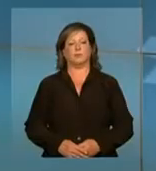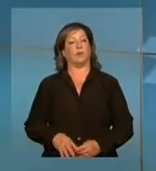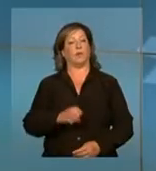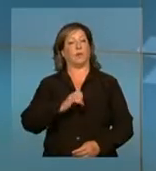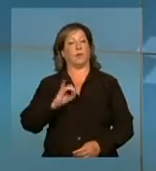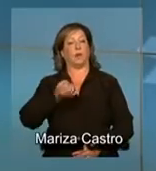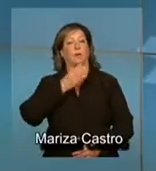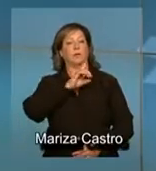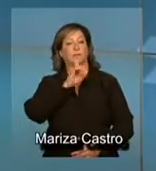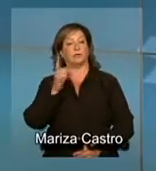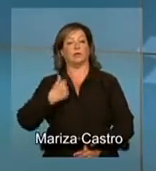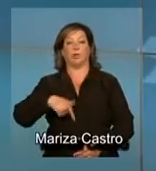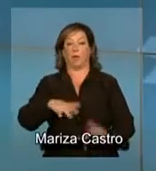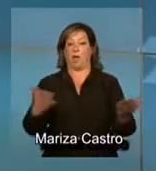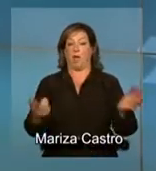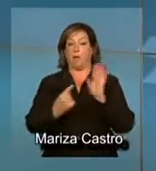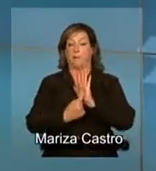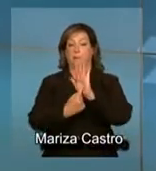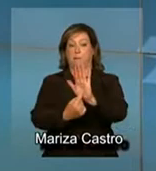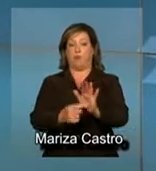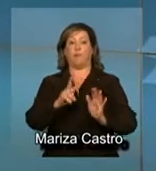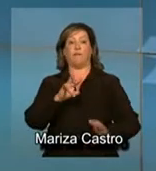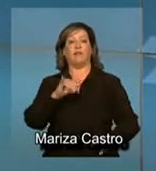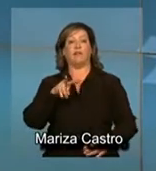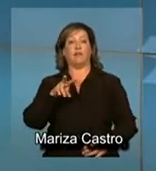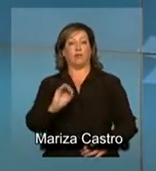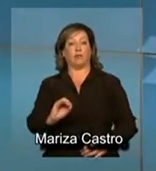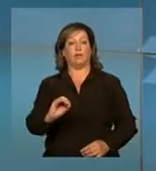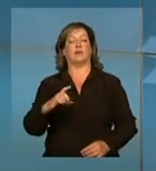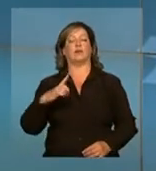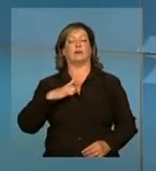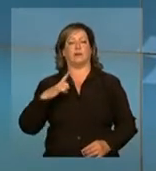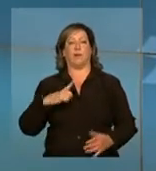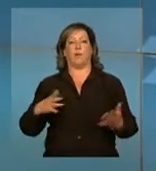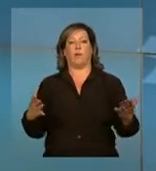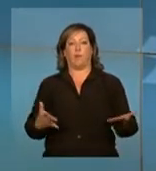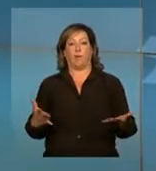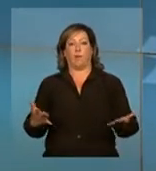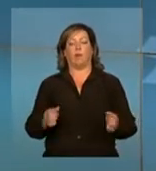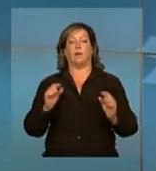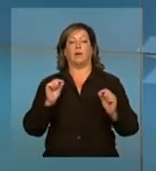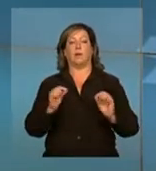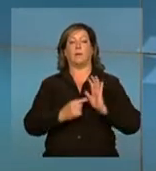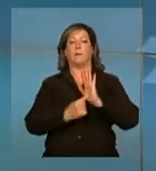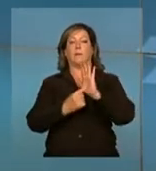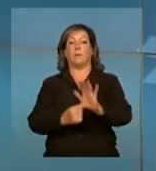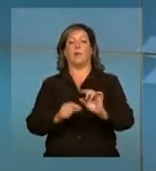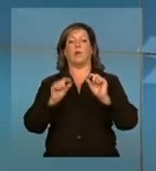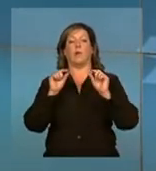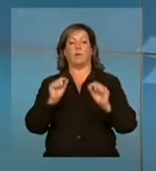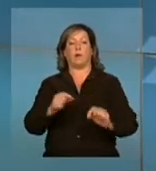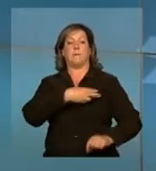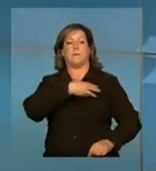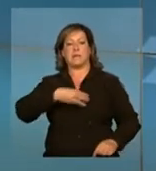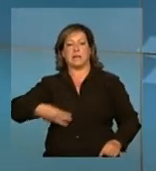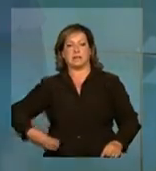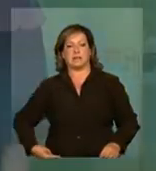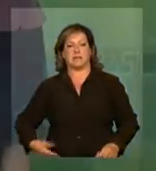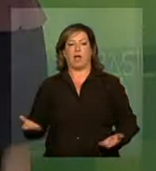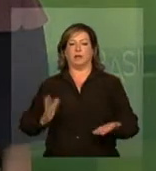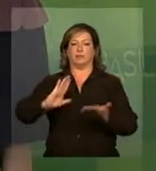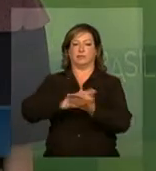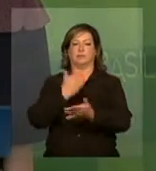Olá, bom dia. Interrompemos a programação para acompanhar ao vivo a transmissão do cargo de ministro da Casa Civil